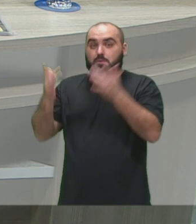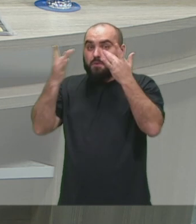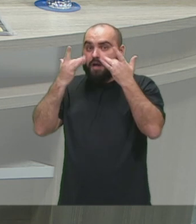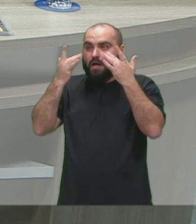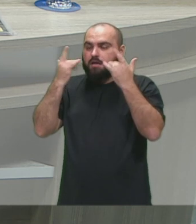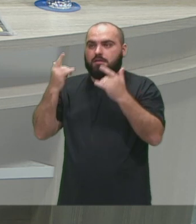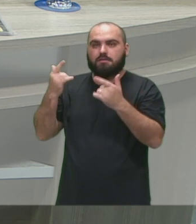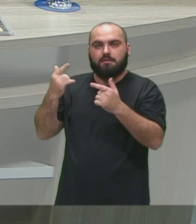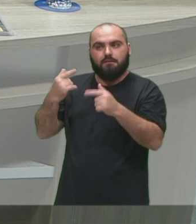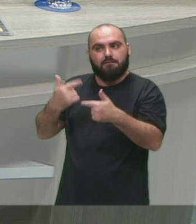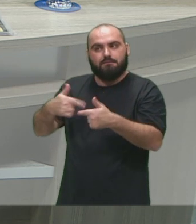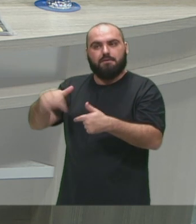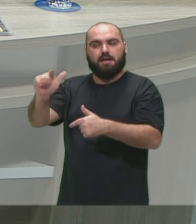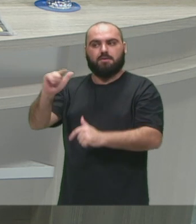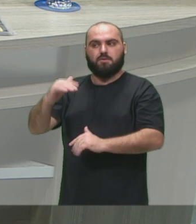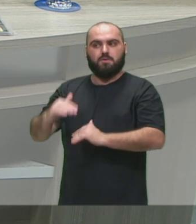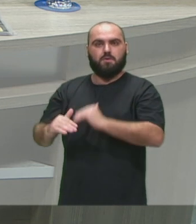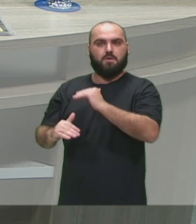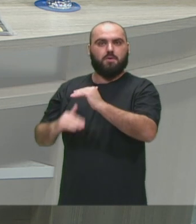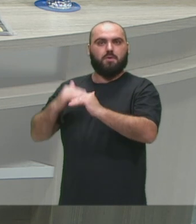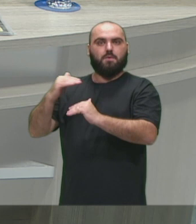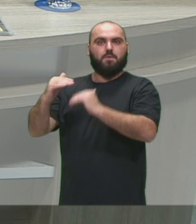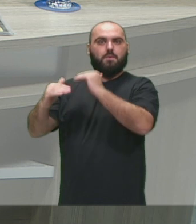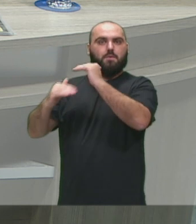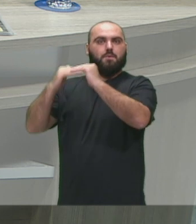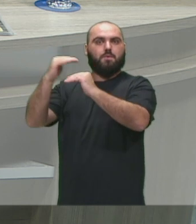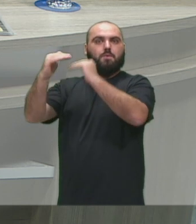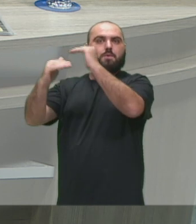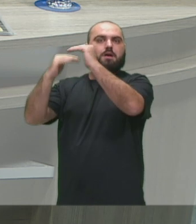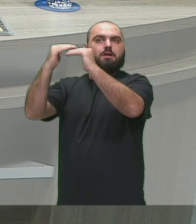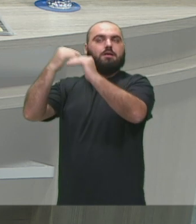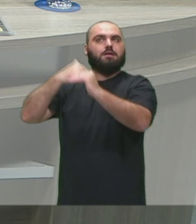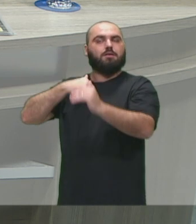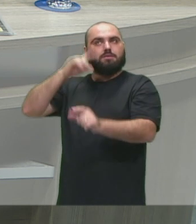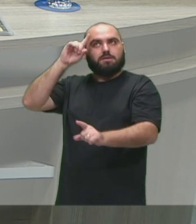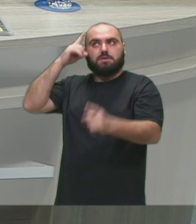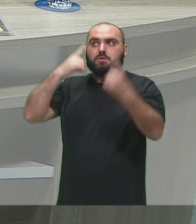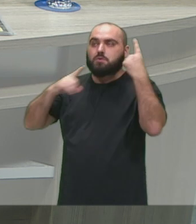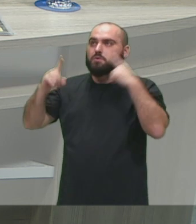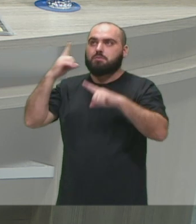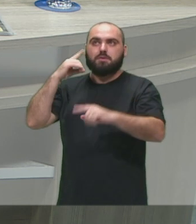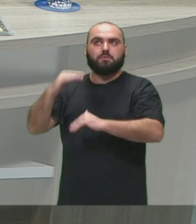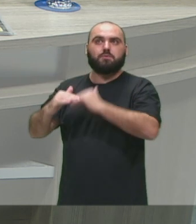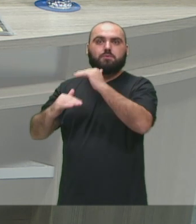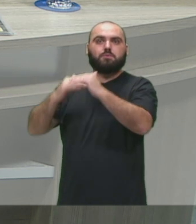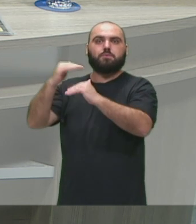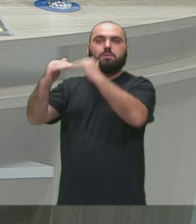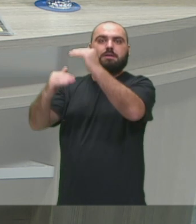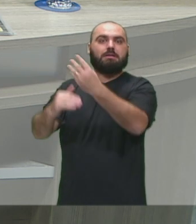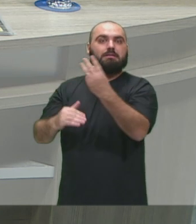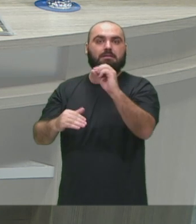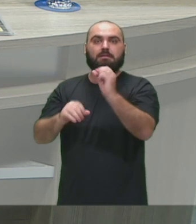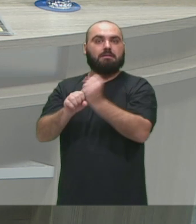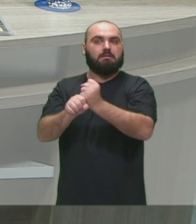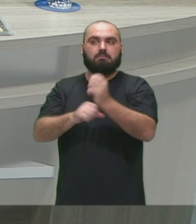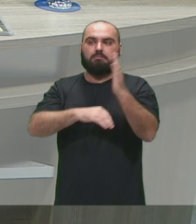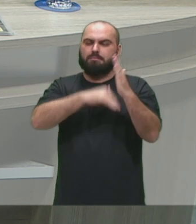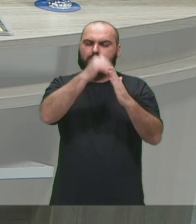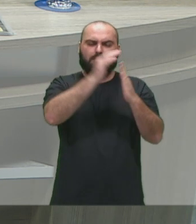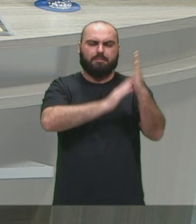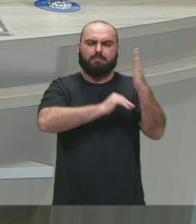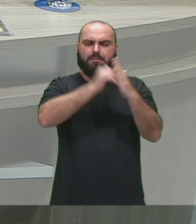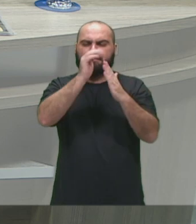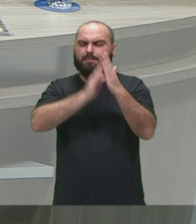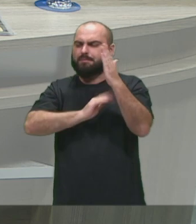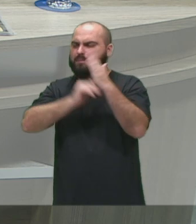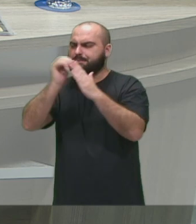E eu descobri que eu estou evoluindo, a cada dia eu estou evoluindo. Há quase 30 anos pintando, há quase